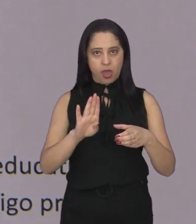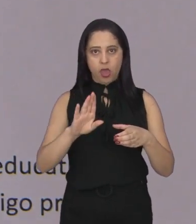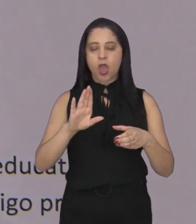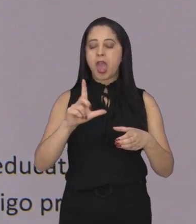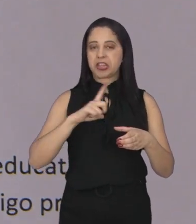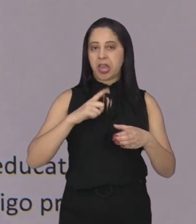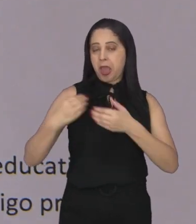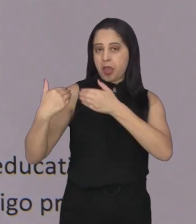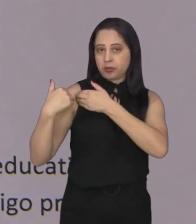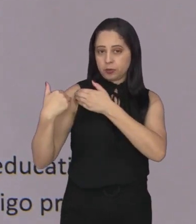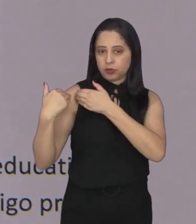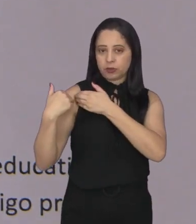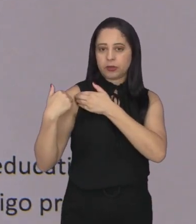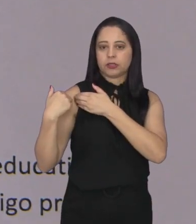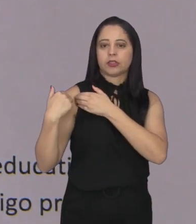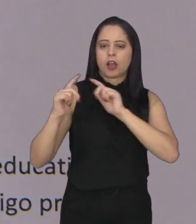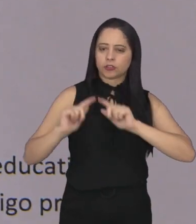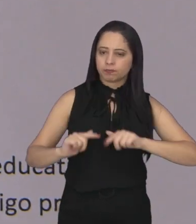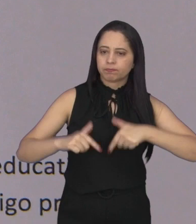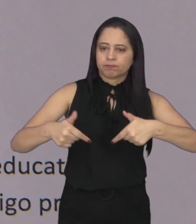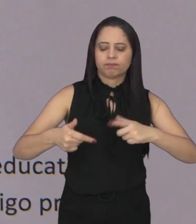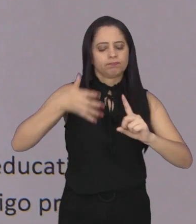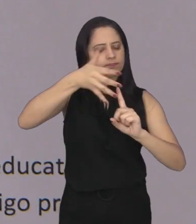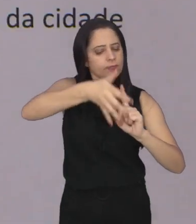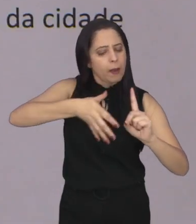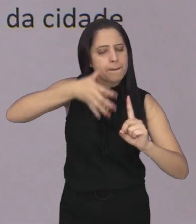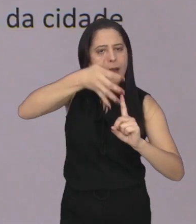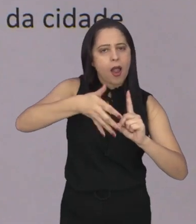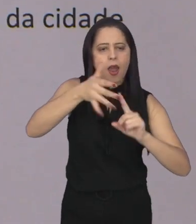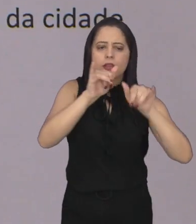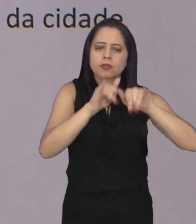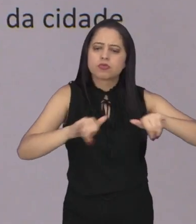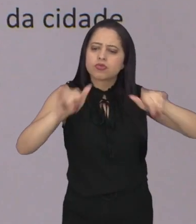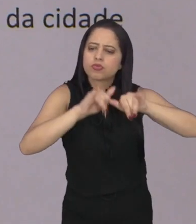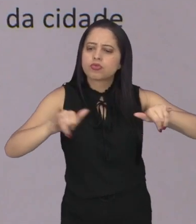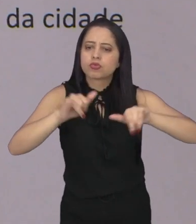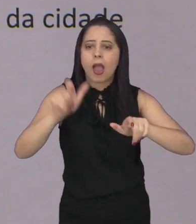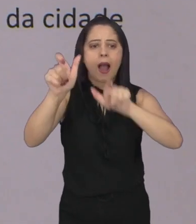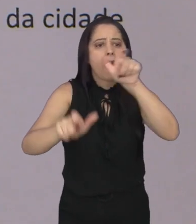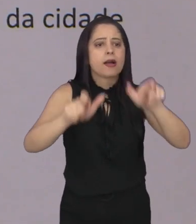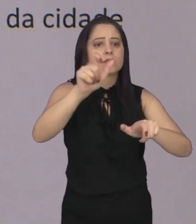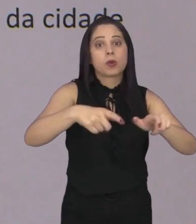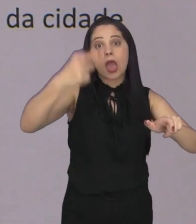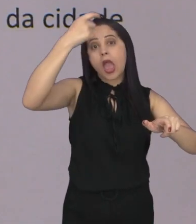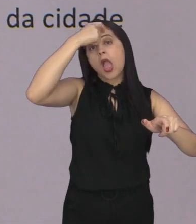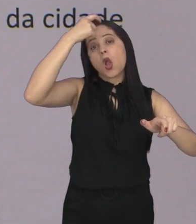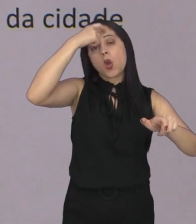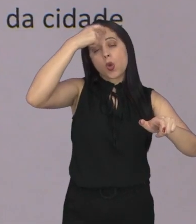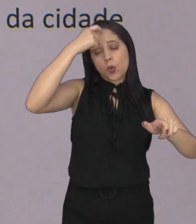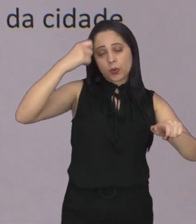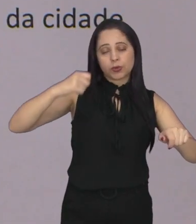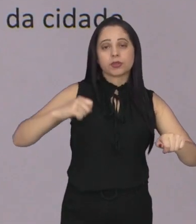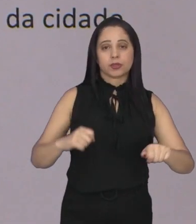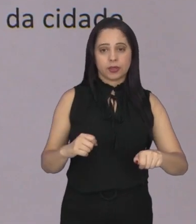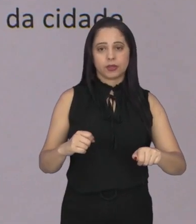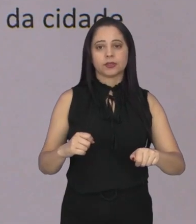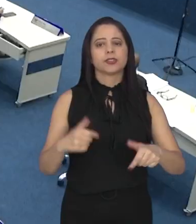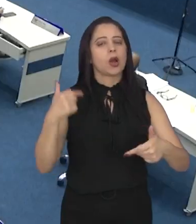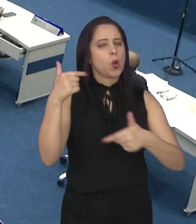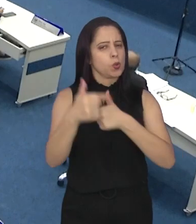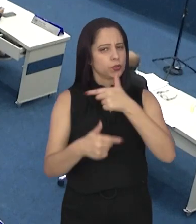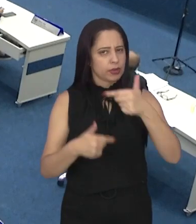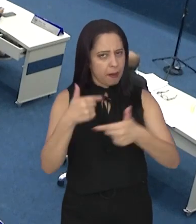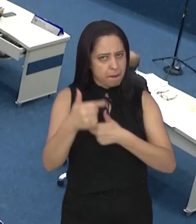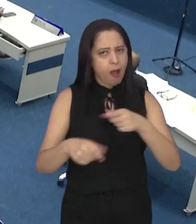dos Campos tem esse trabalho, por meio de ações e palestras, conscientizar as vítimas de violência agora que a proteção foi ampliada.